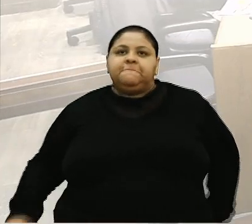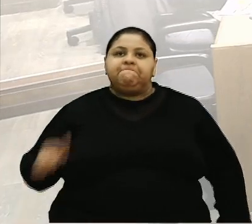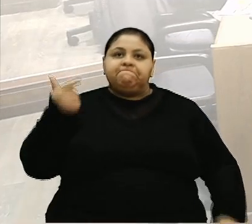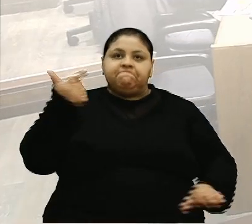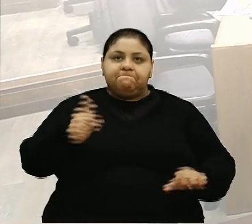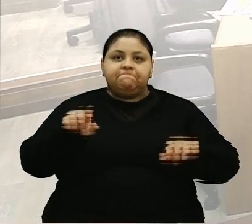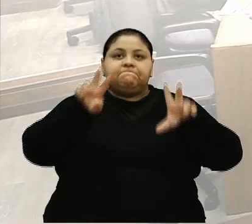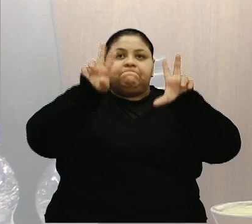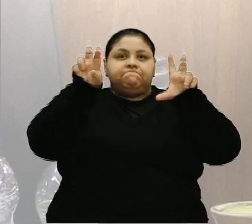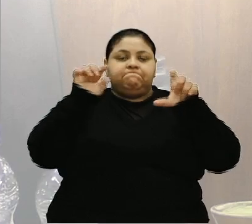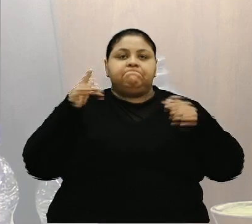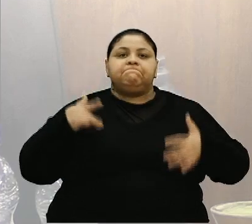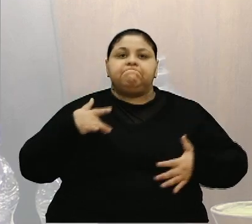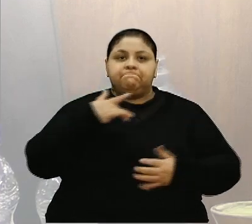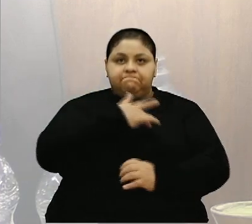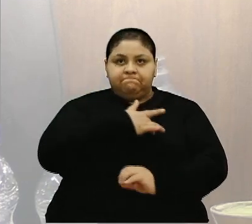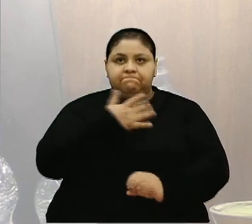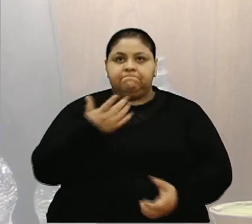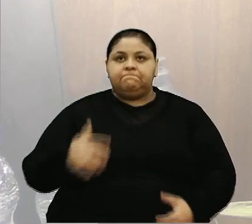saúde.